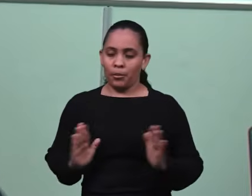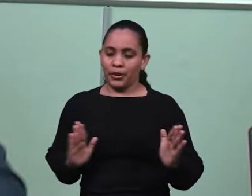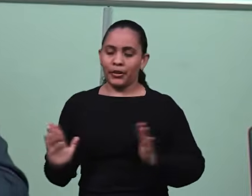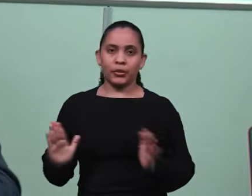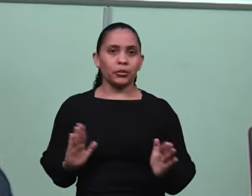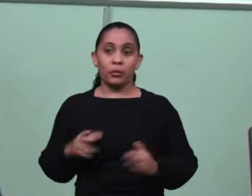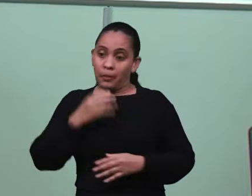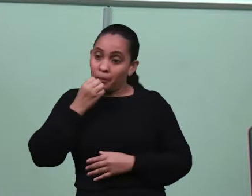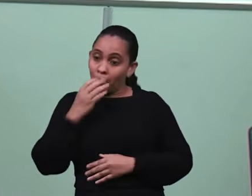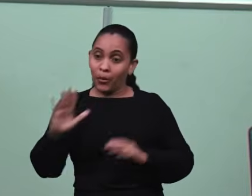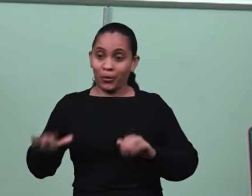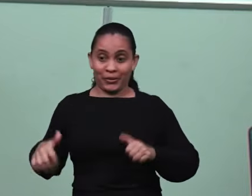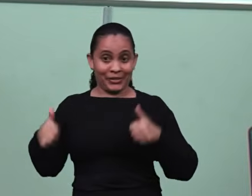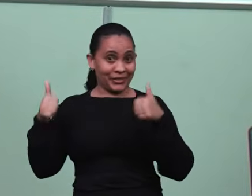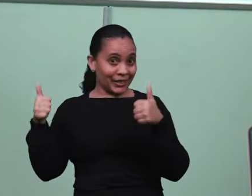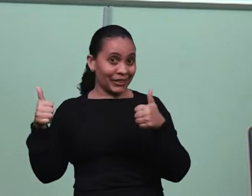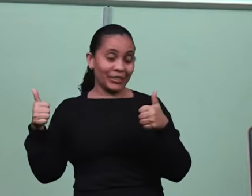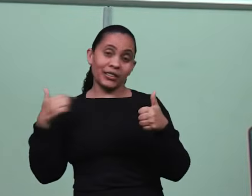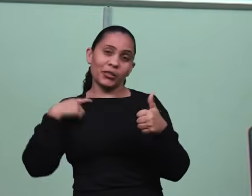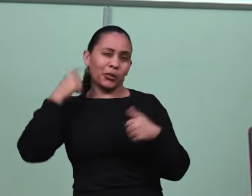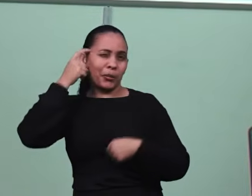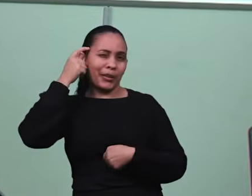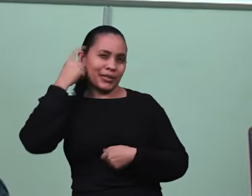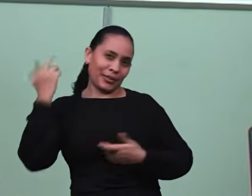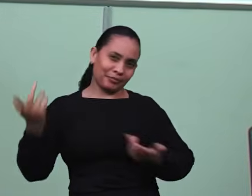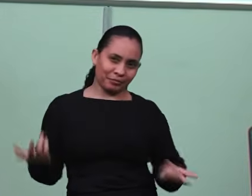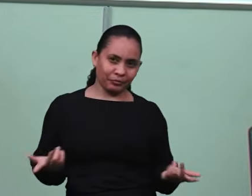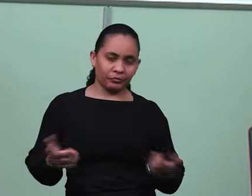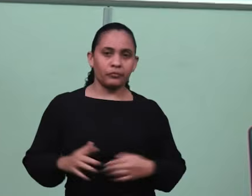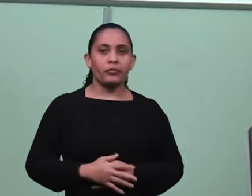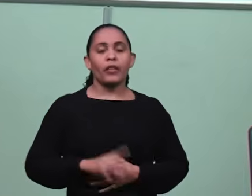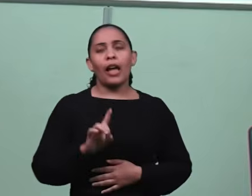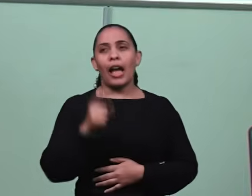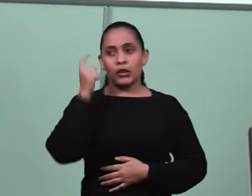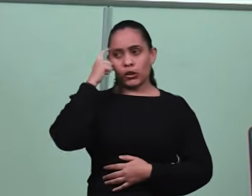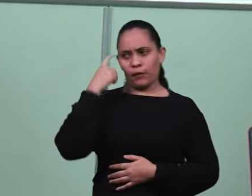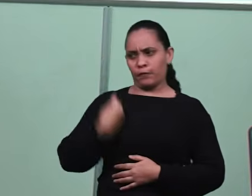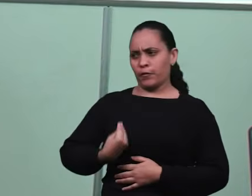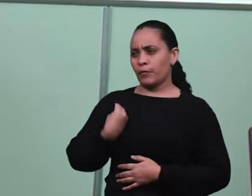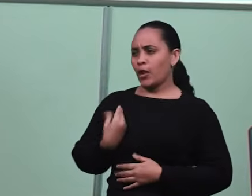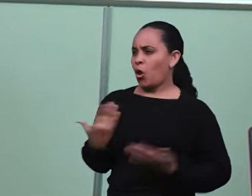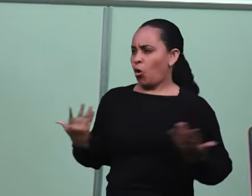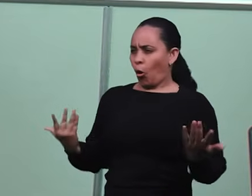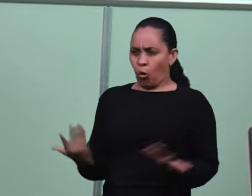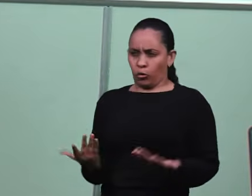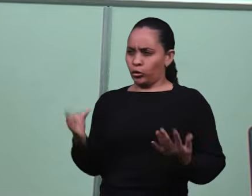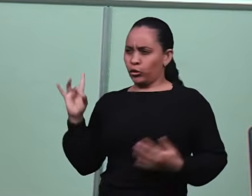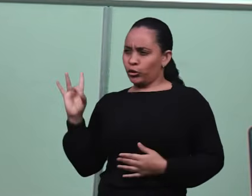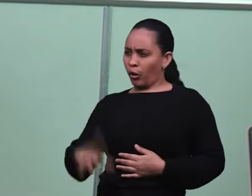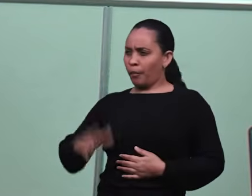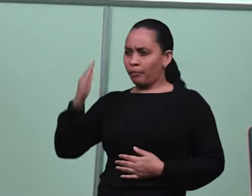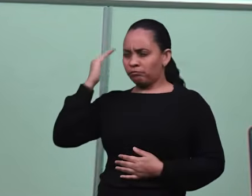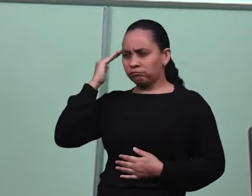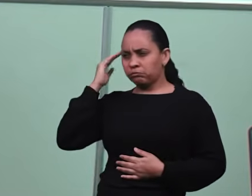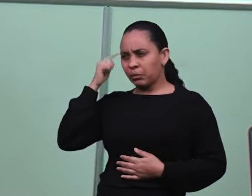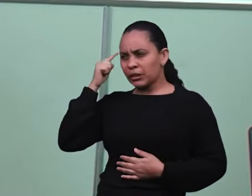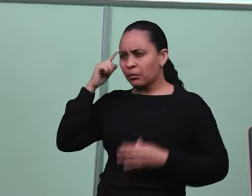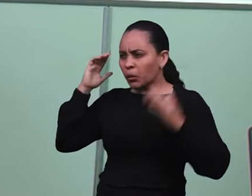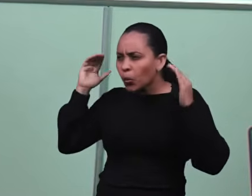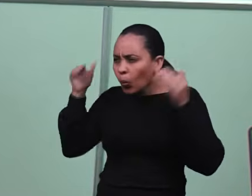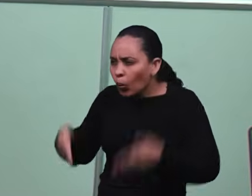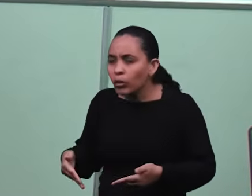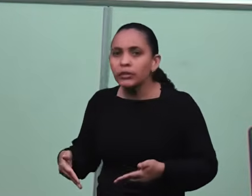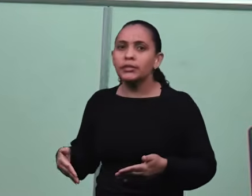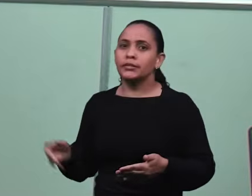não pensar que é só hoje, né, como muitos dizem, só se vive uma vez, não, se vive todo dia. Né? Se vive todo dia.